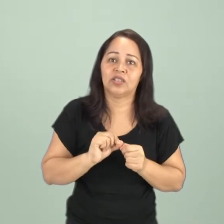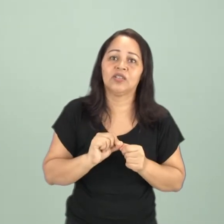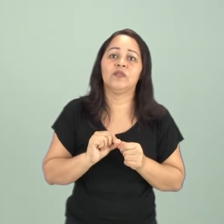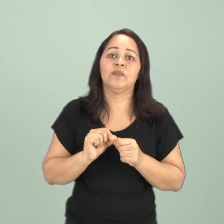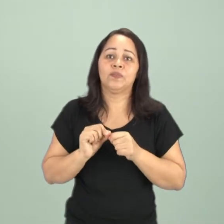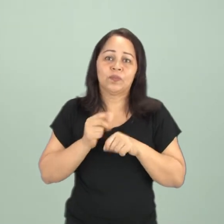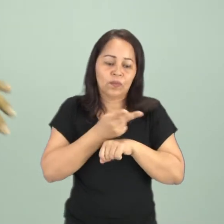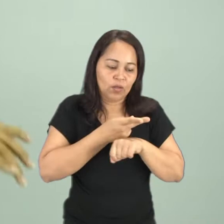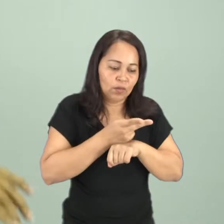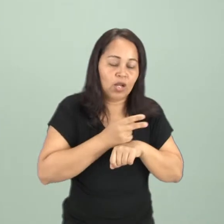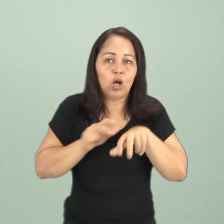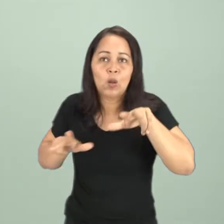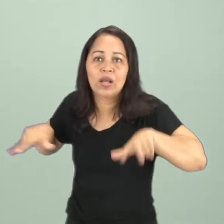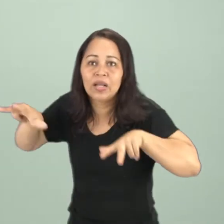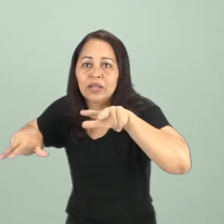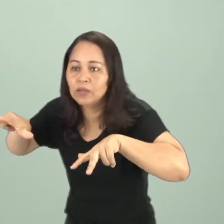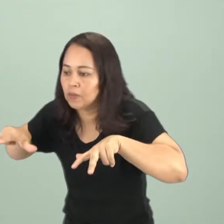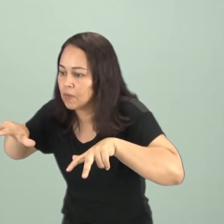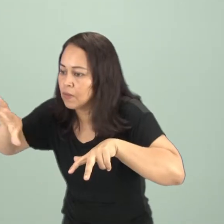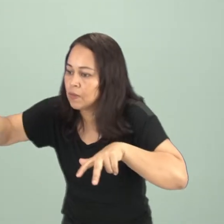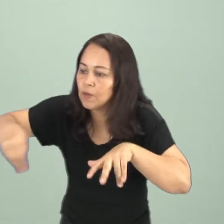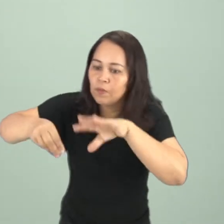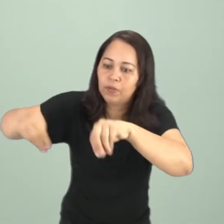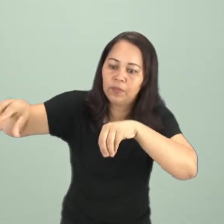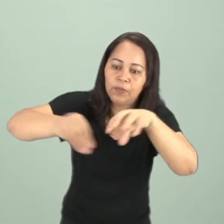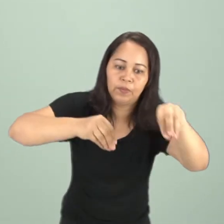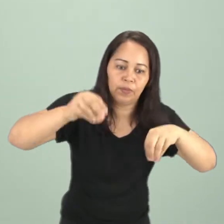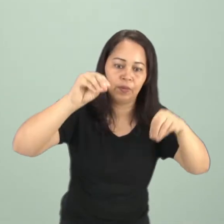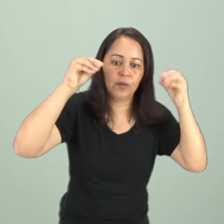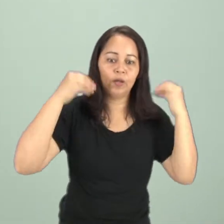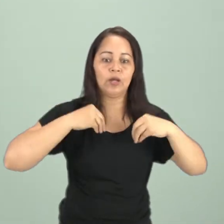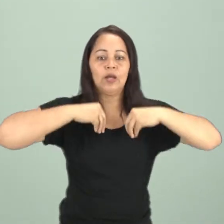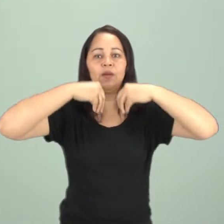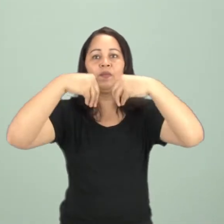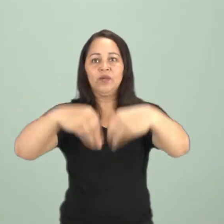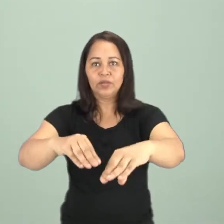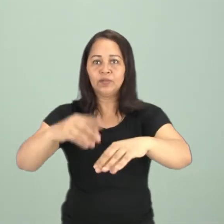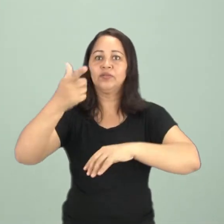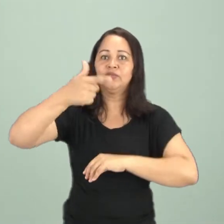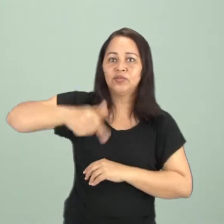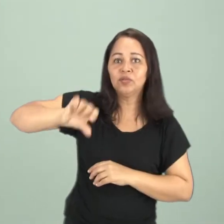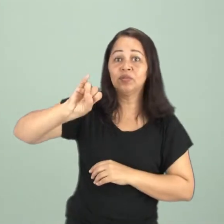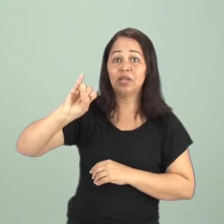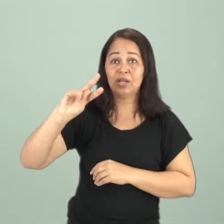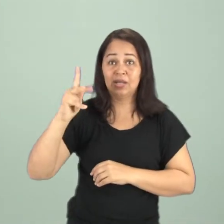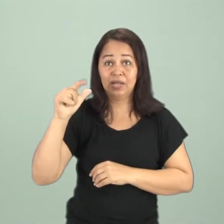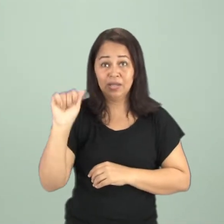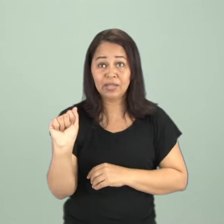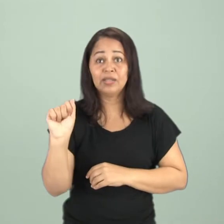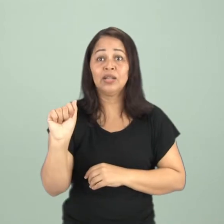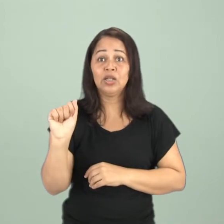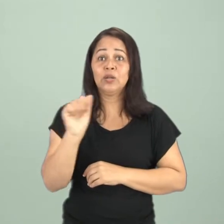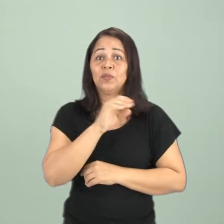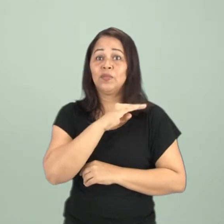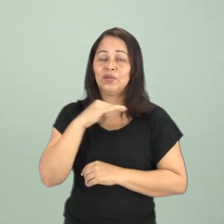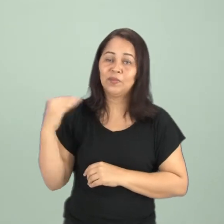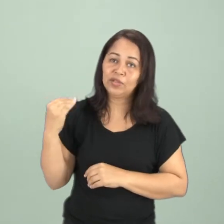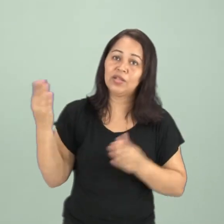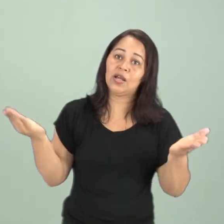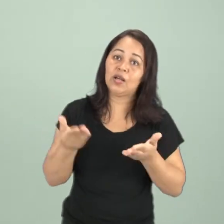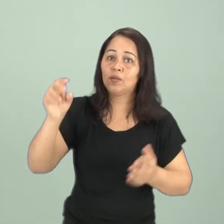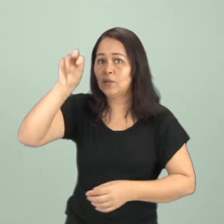que procurar calangos semelhantes em outros lugares para mandar, né, para a ilha de Bornéu e